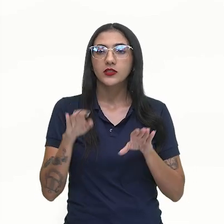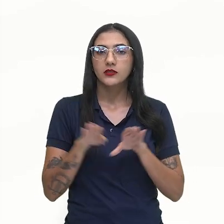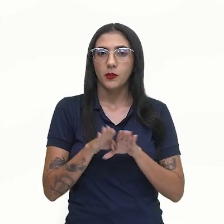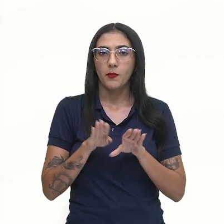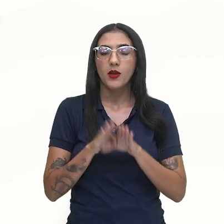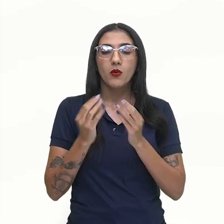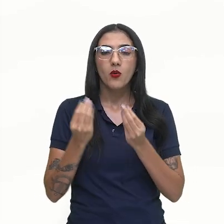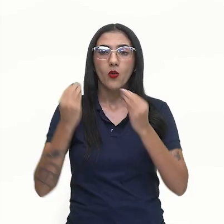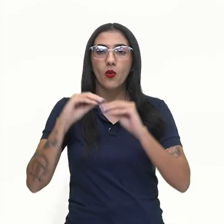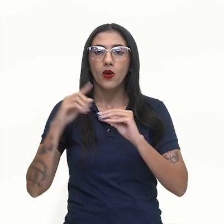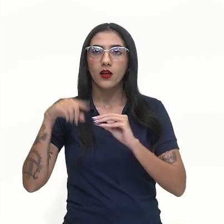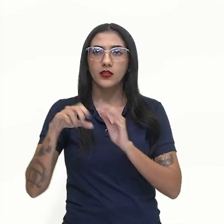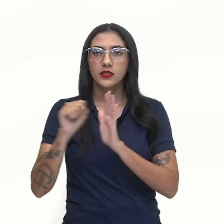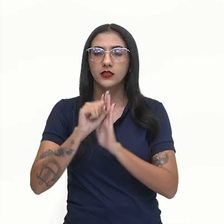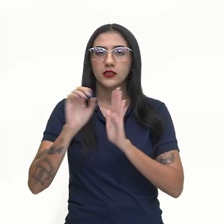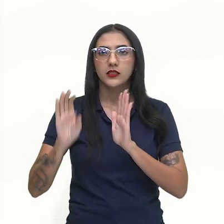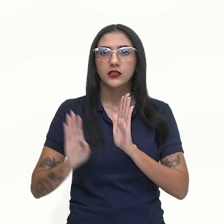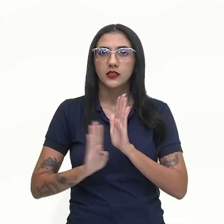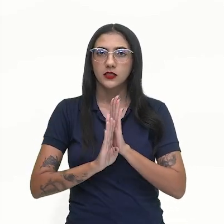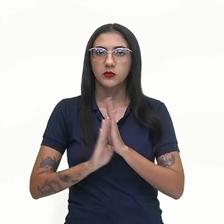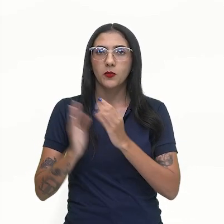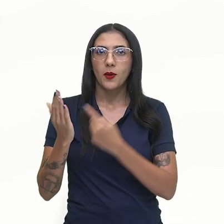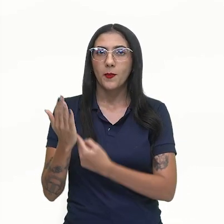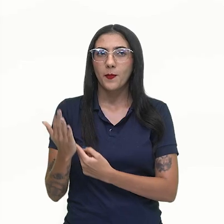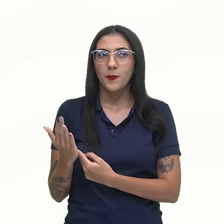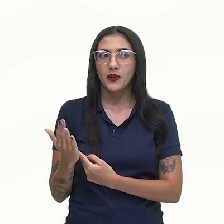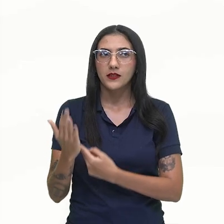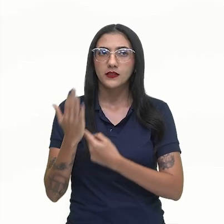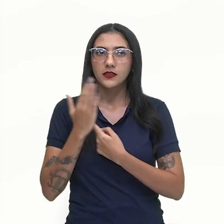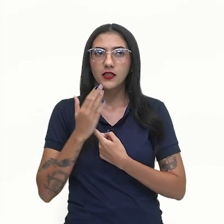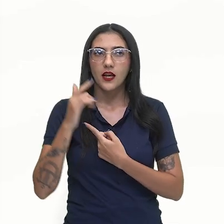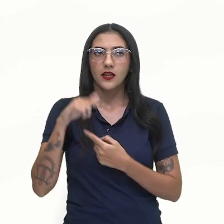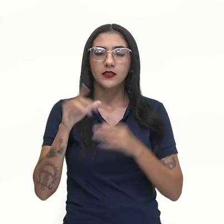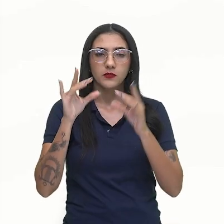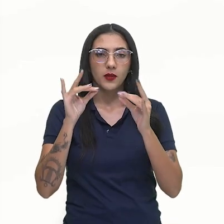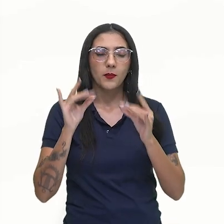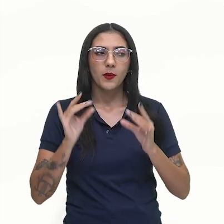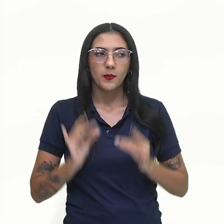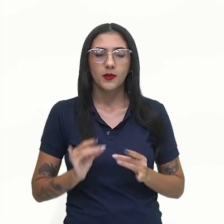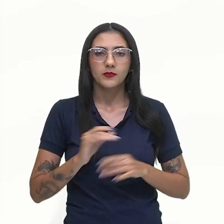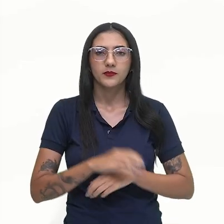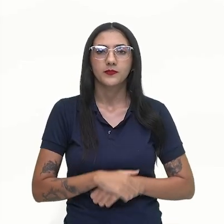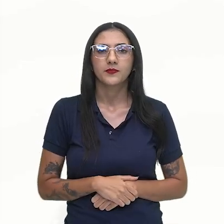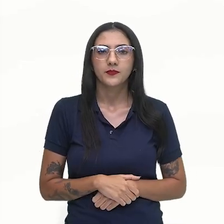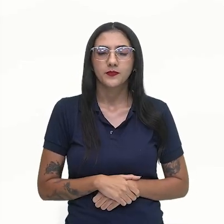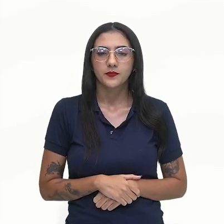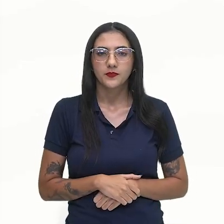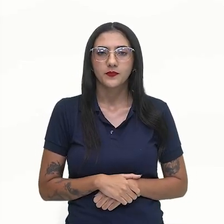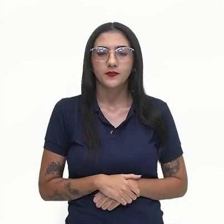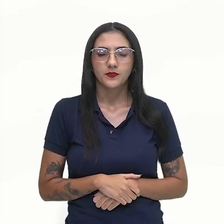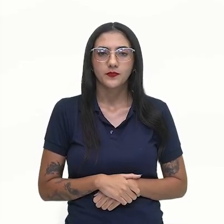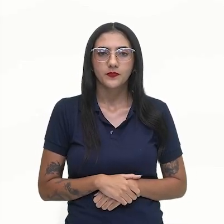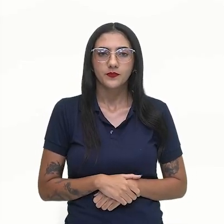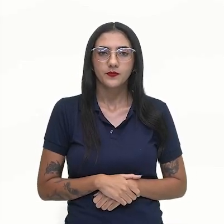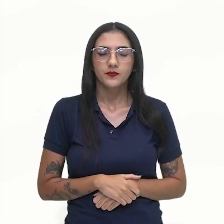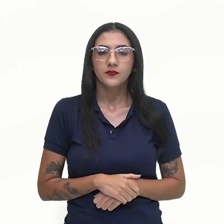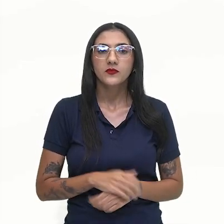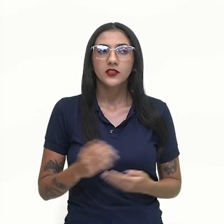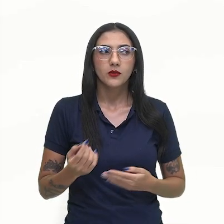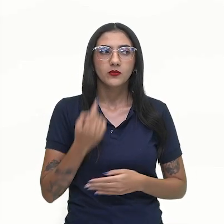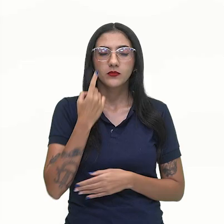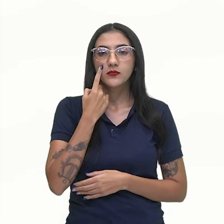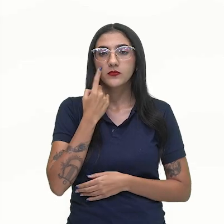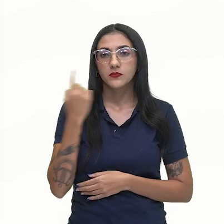esse sinalzinho aqui para a tua pesquisa não ser tão abrangente, tá bom? Então, nesse caso